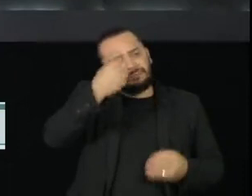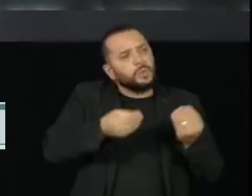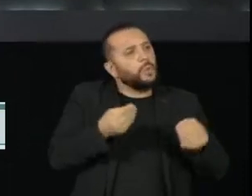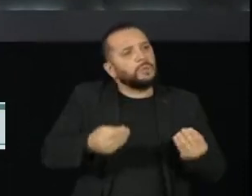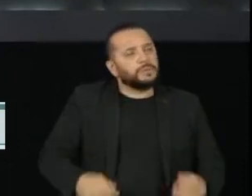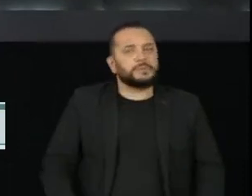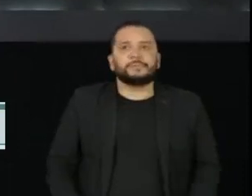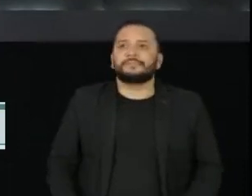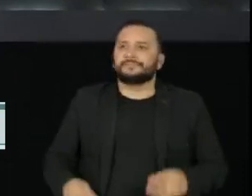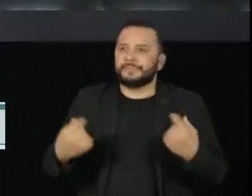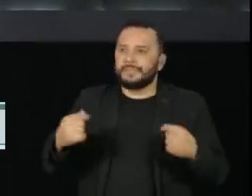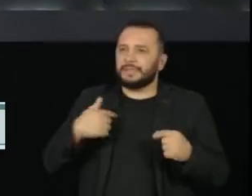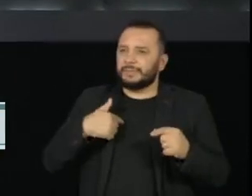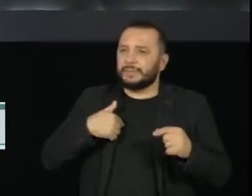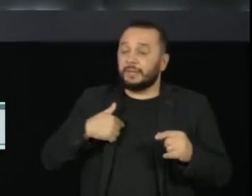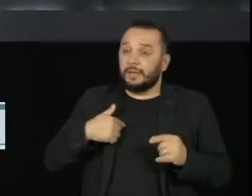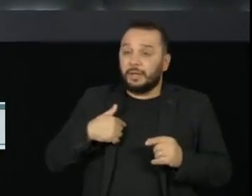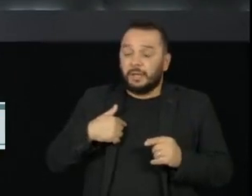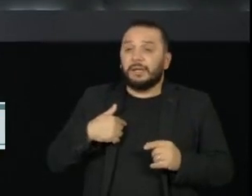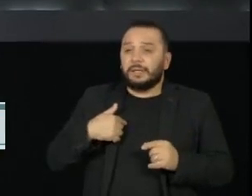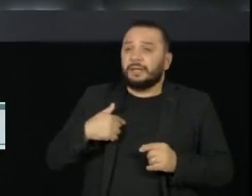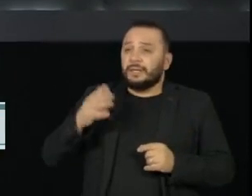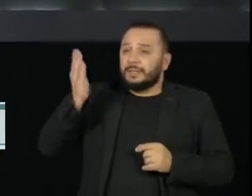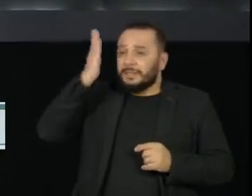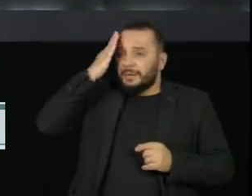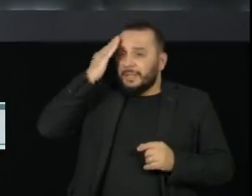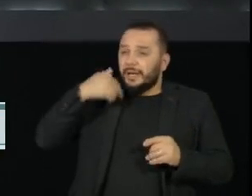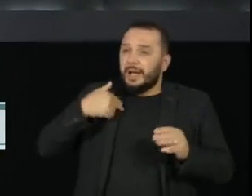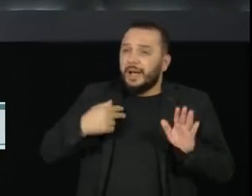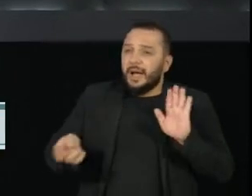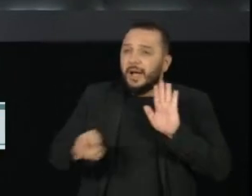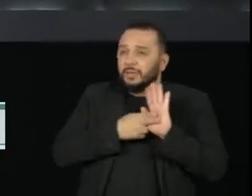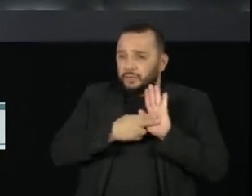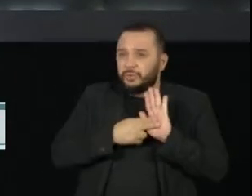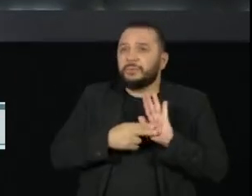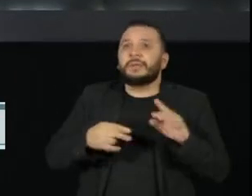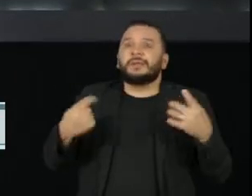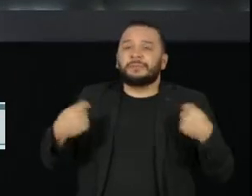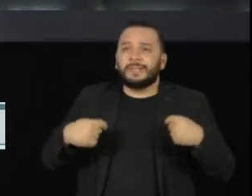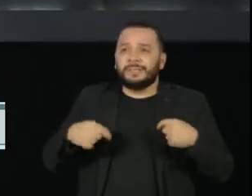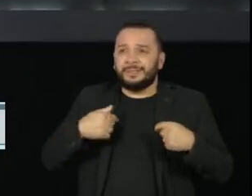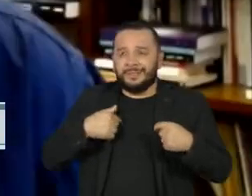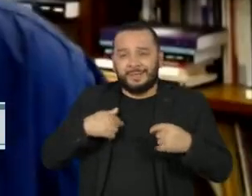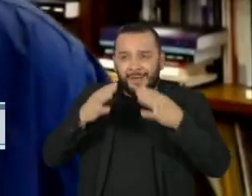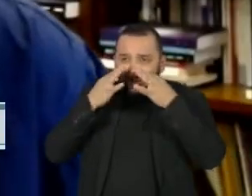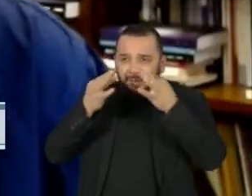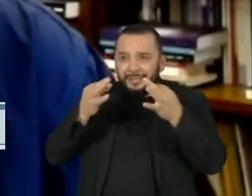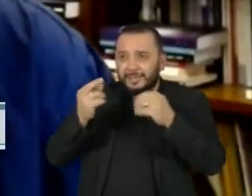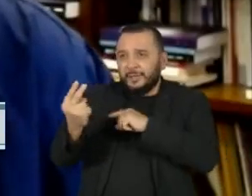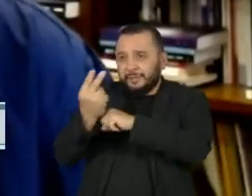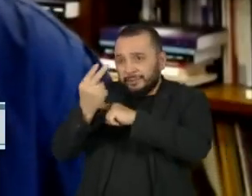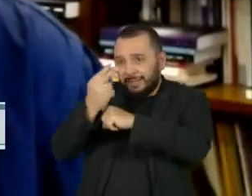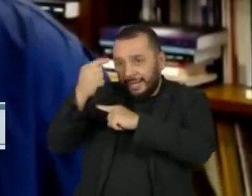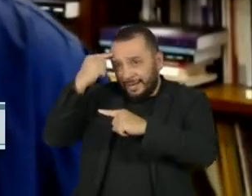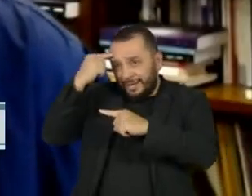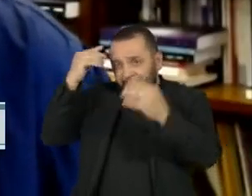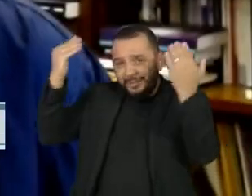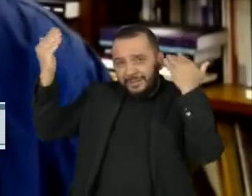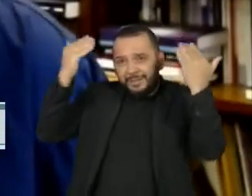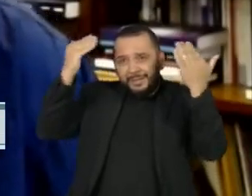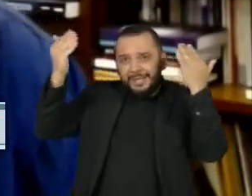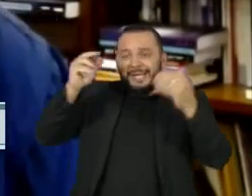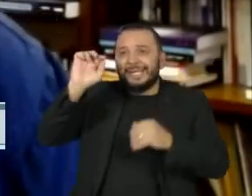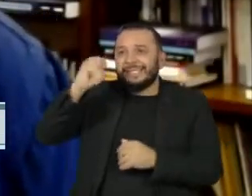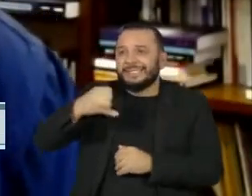é reconhecer, assim, a existência, a necessidade de atenção da nossa vida psíquica. Isso significa